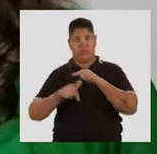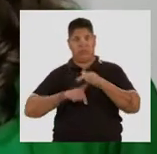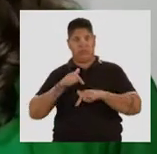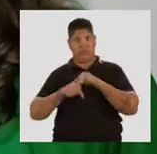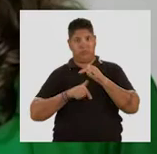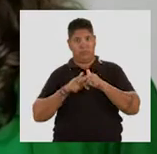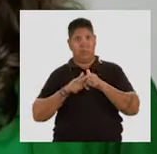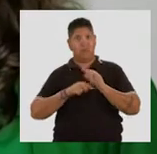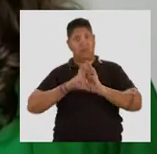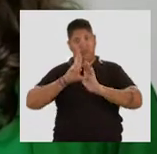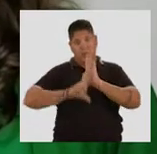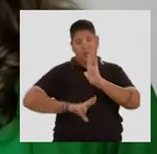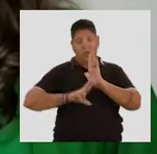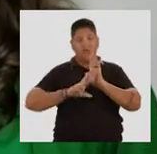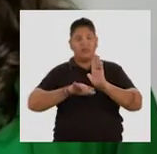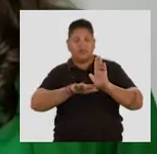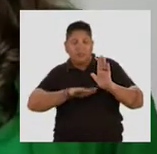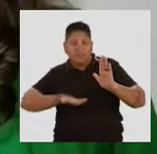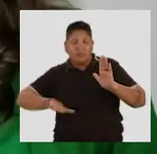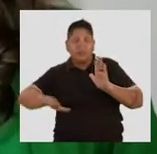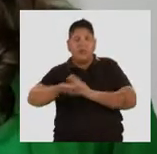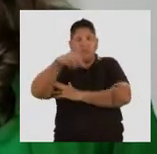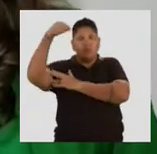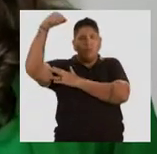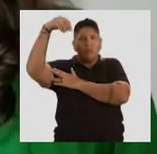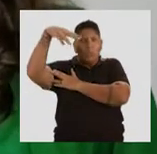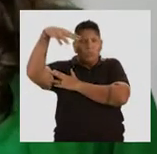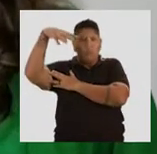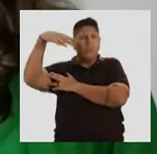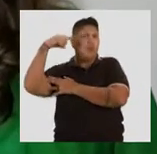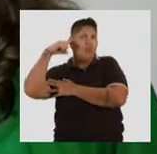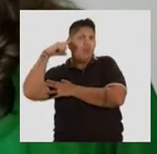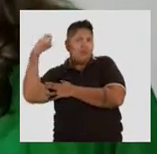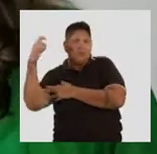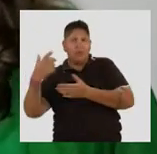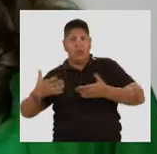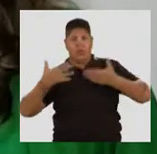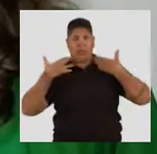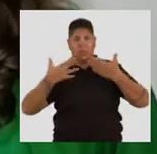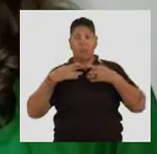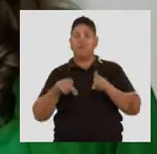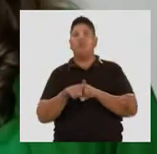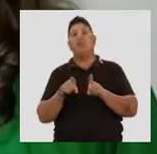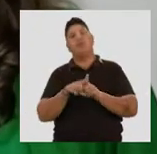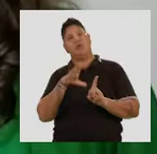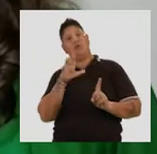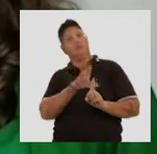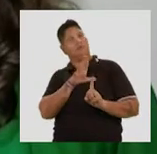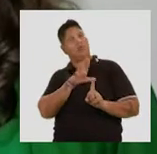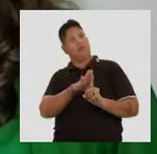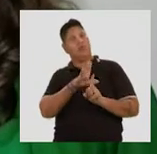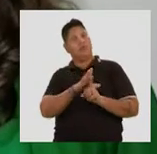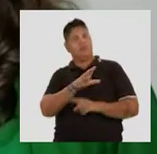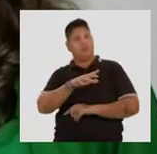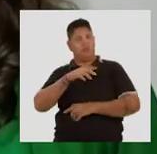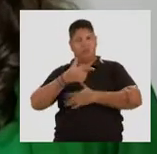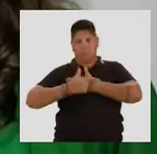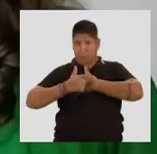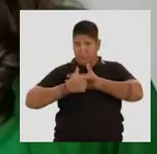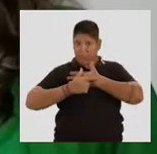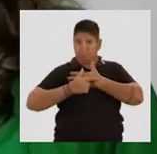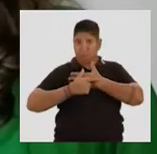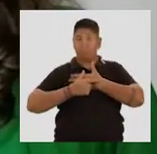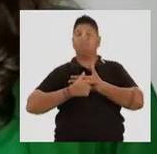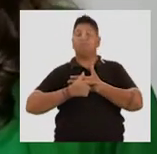do trabalho, as condições ambientais como iluminação, ruído, calor, que também impactam diretamente na